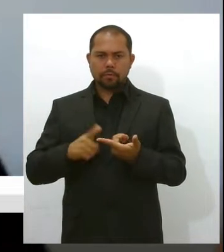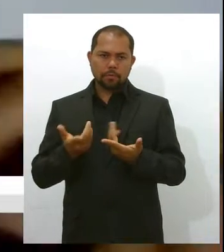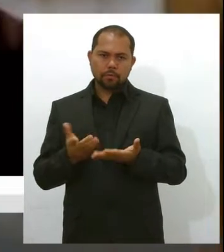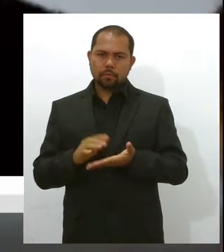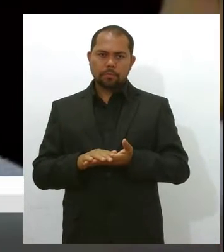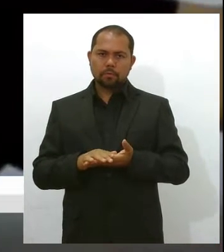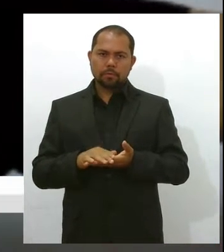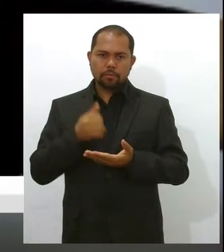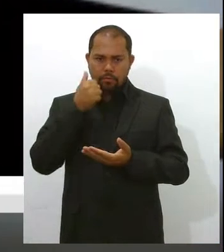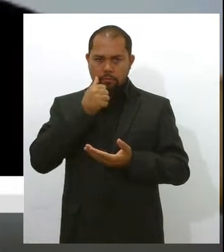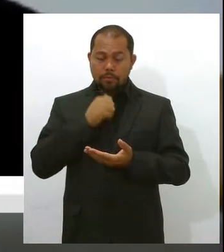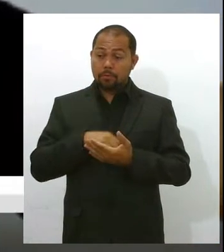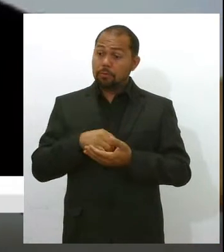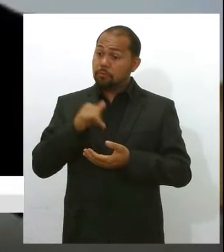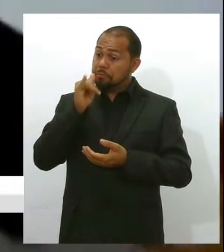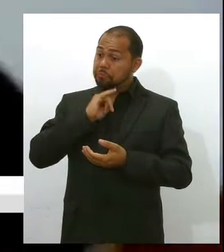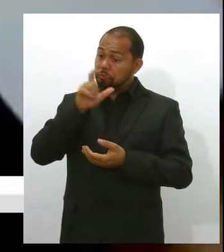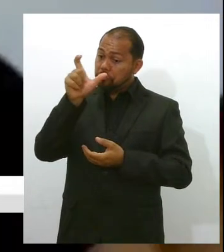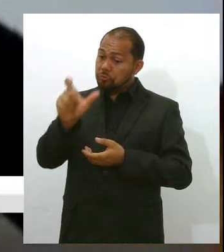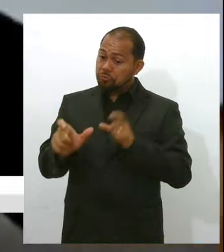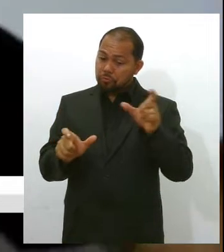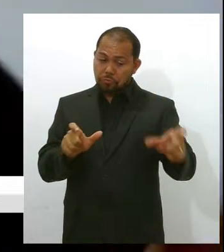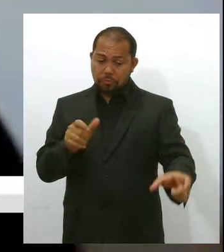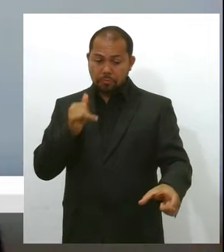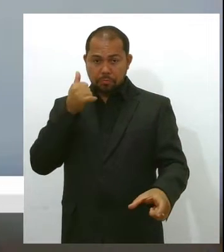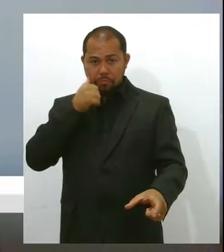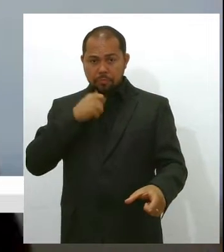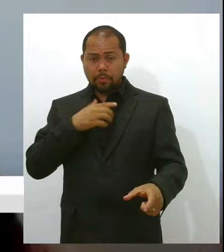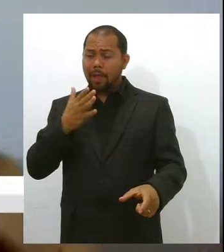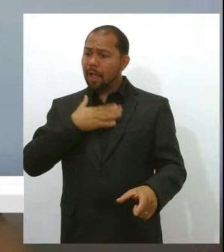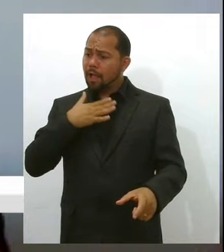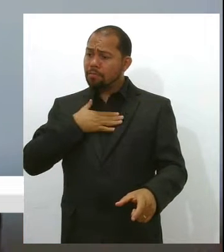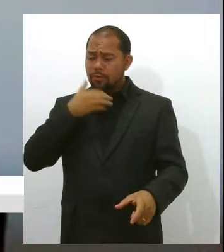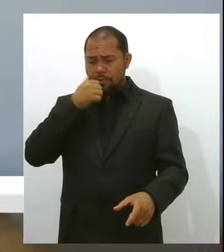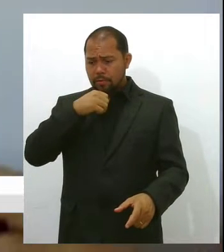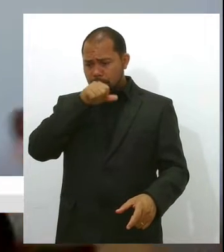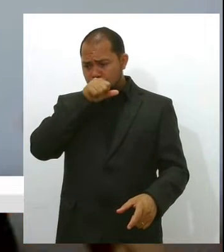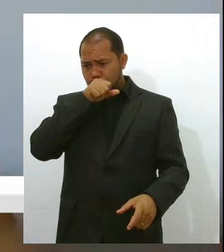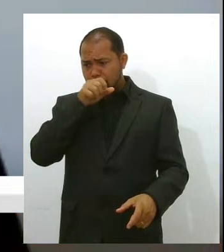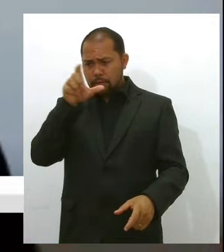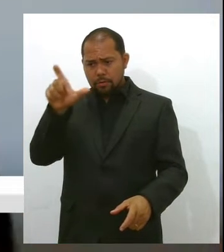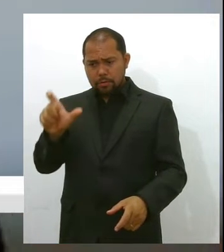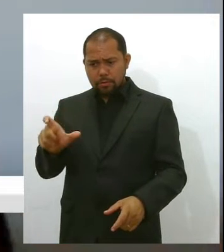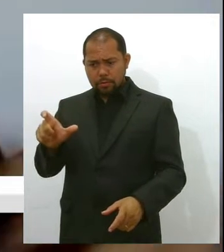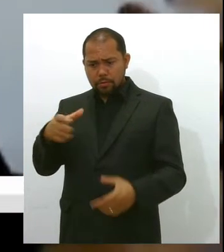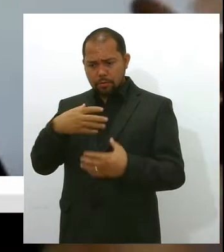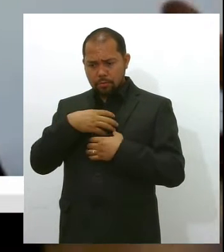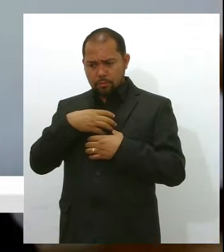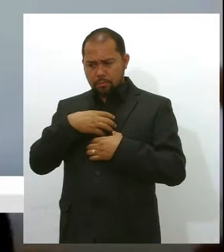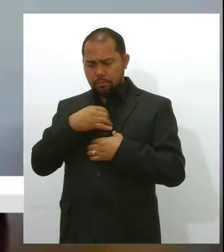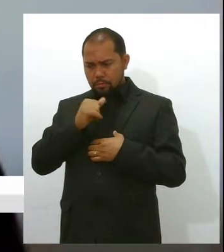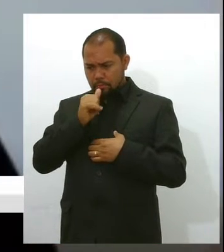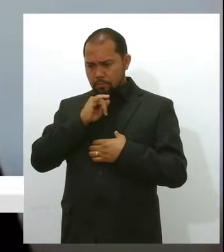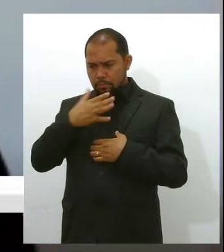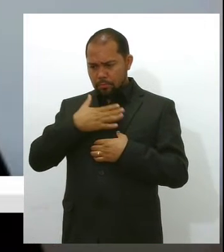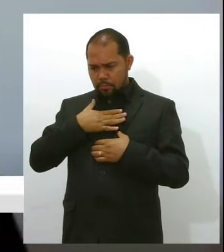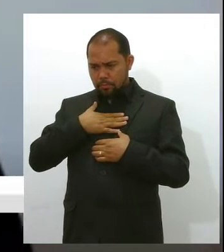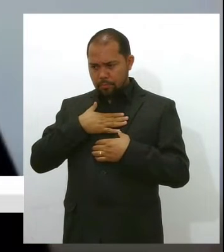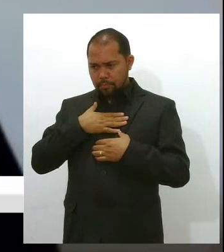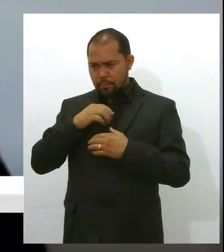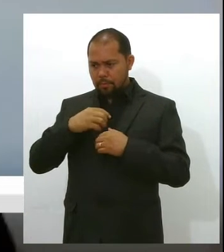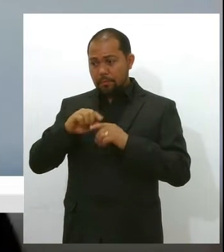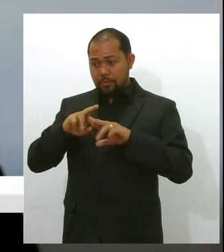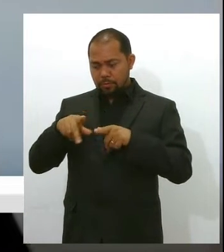lado. Minha mãe não é um exemplo de mulher nesse sentido, mas as mulheres que foram minhas amigas e minhas companheiras nos últimos